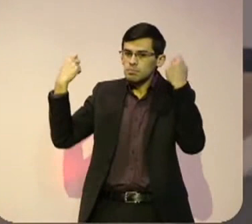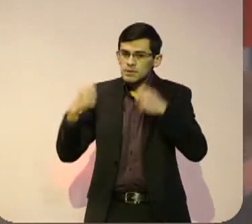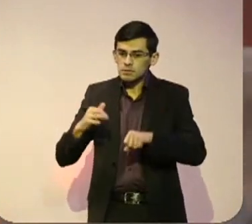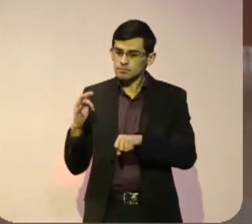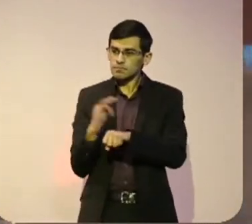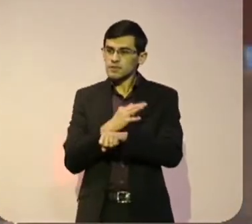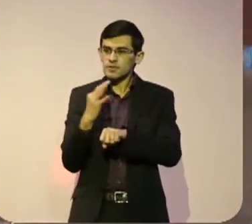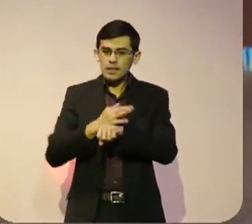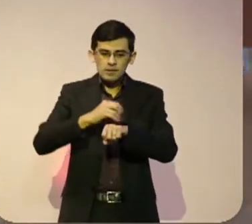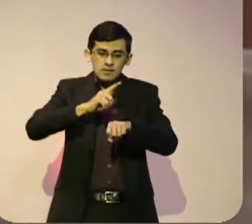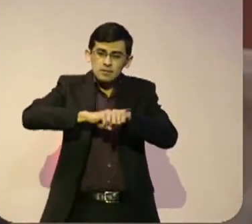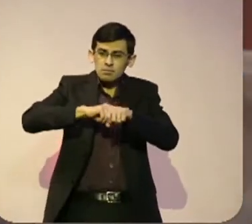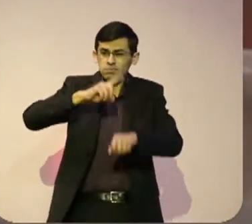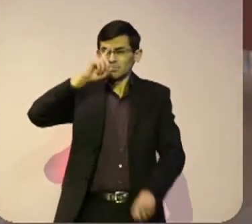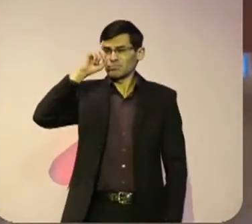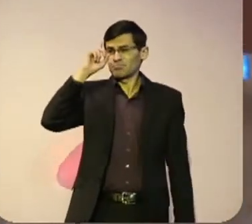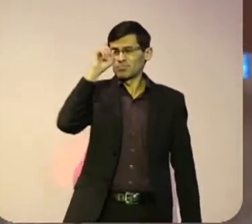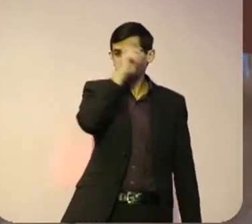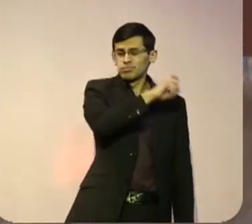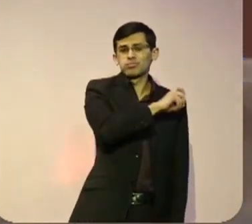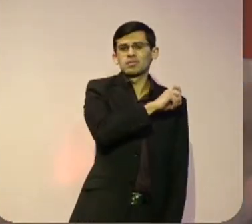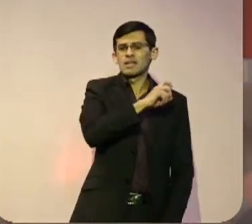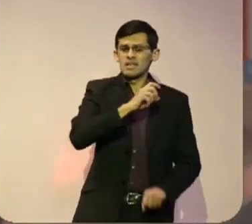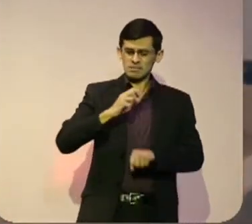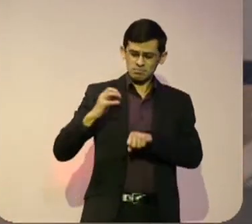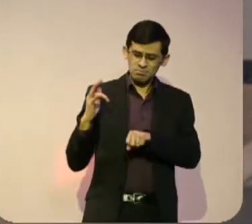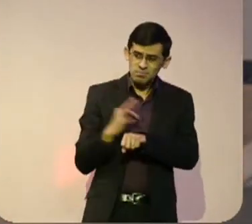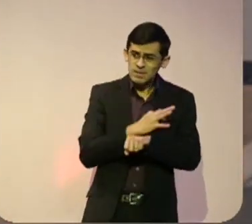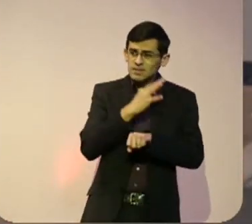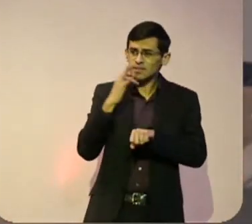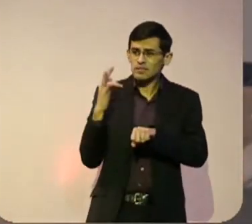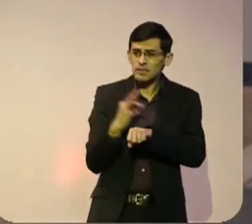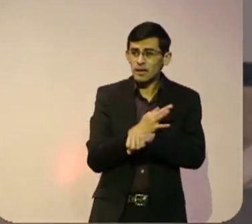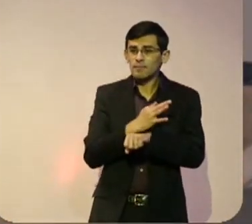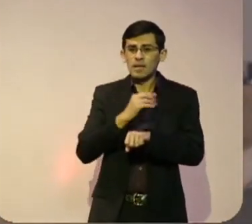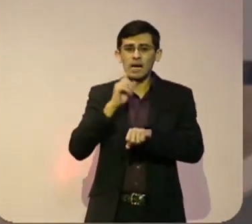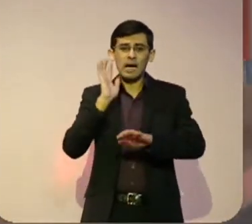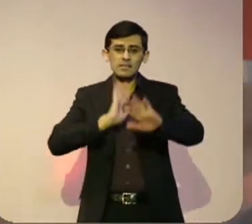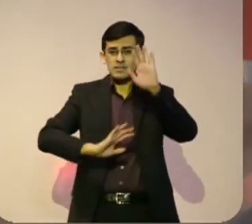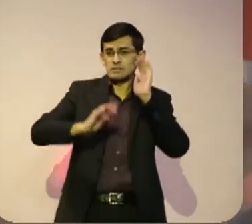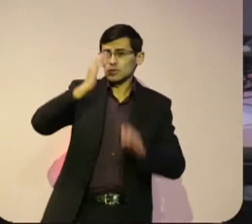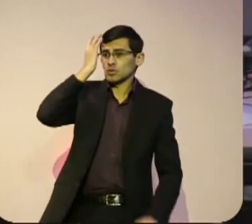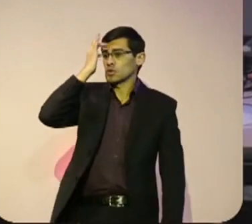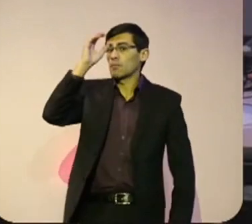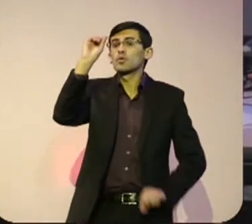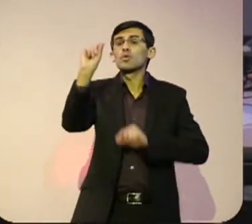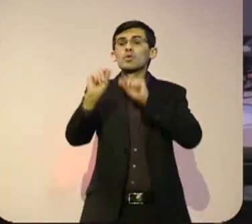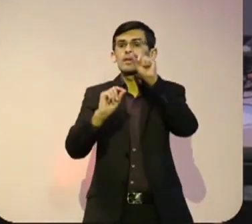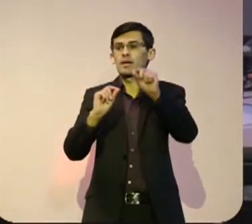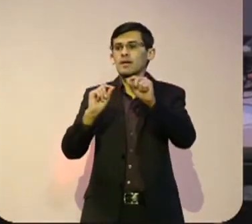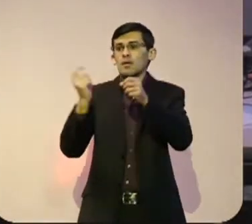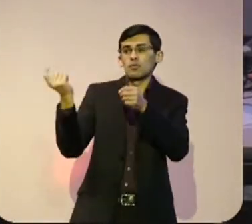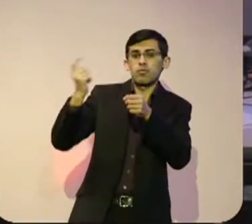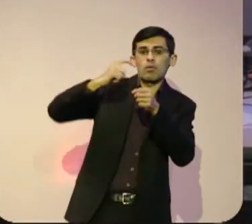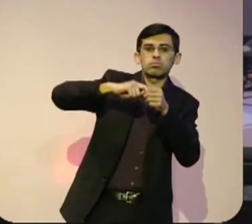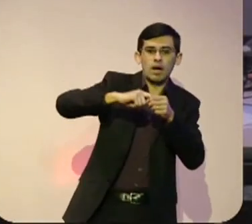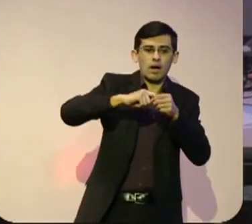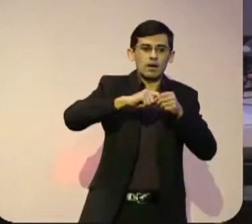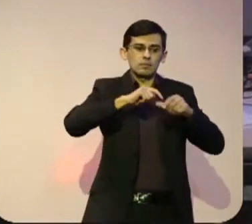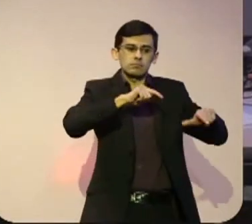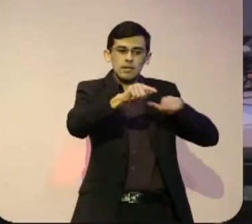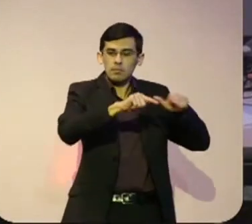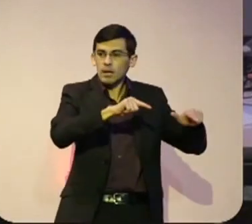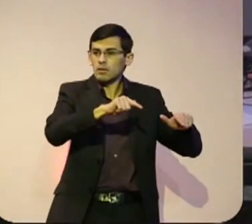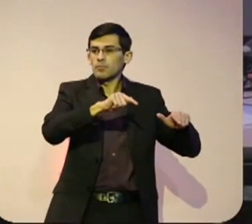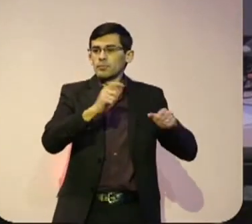perseverar nesse tempo difícil, perseverar quando a gente ainda não sabe como é que vai ser retorno no